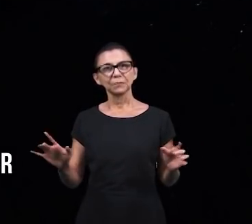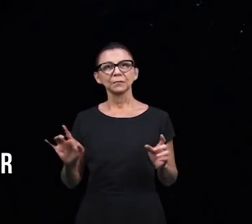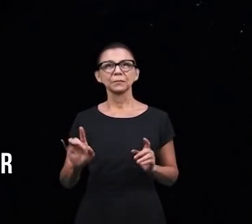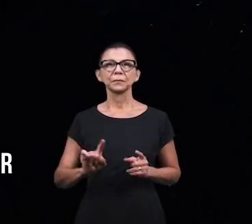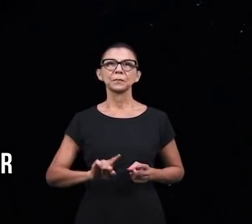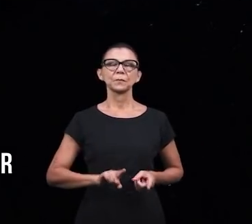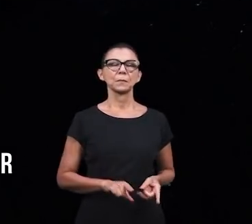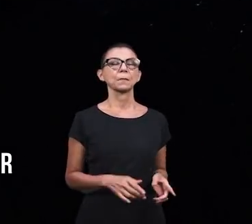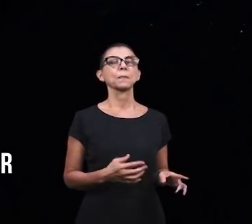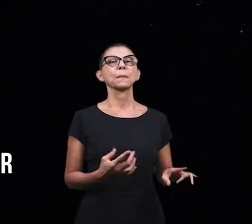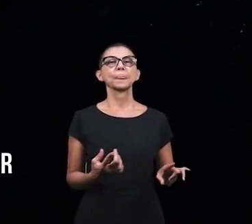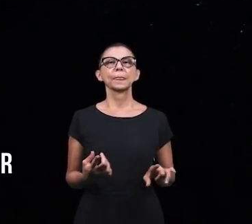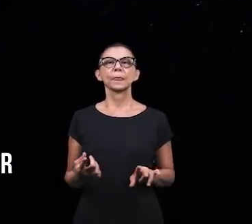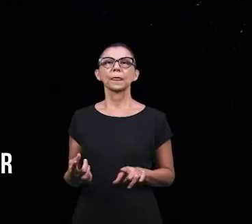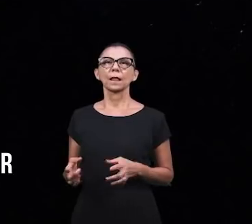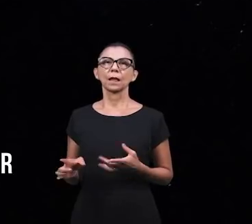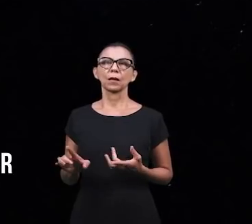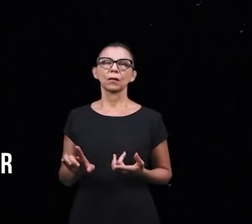jardim.